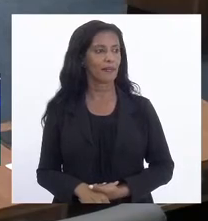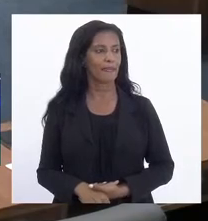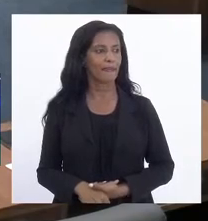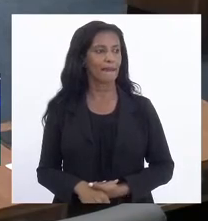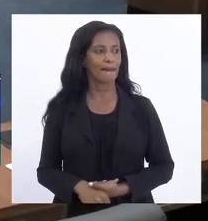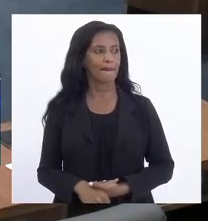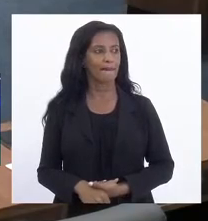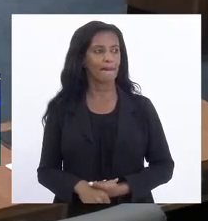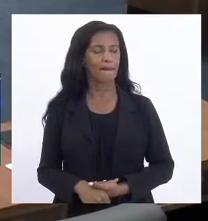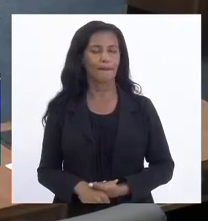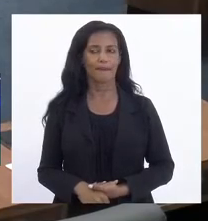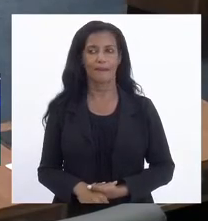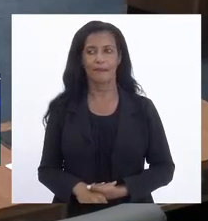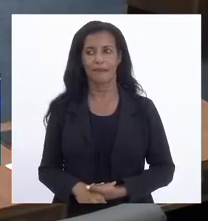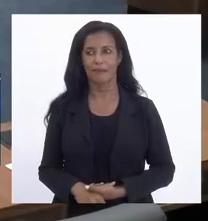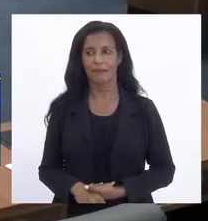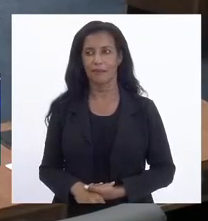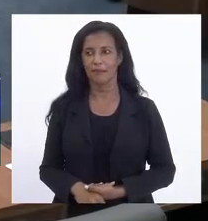obrigado.